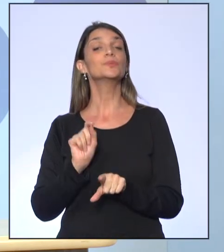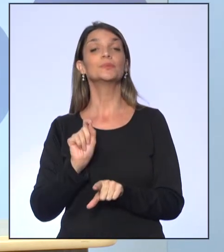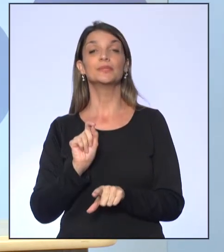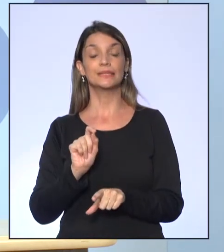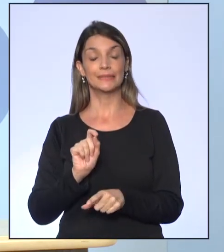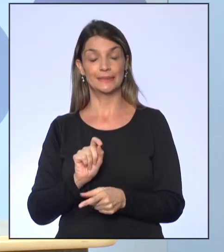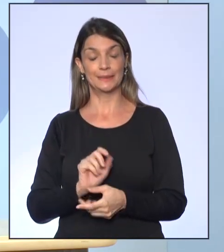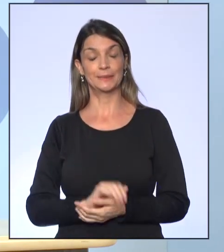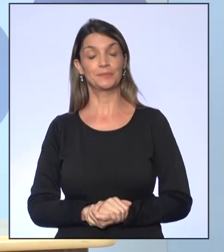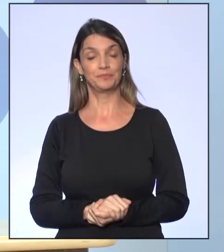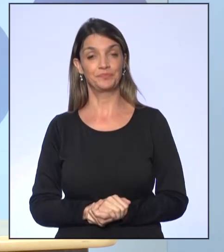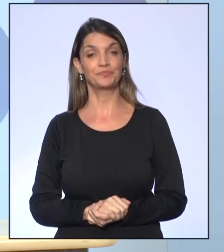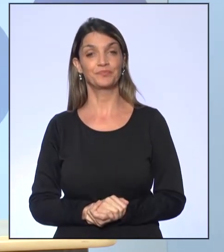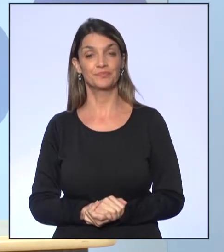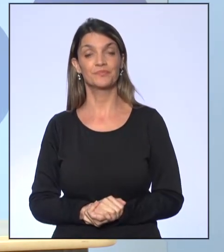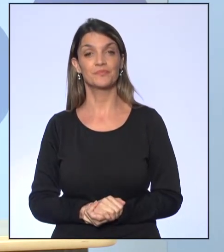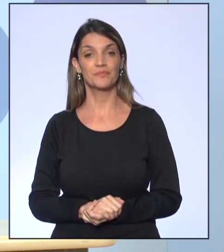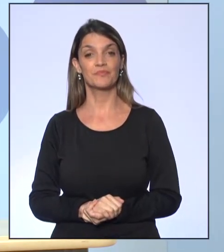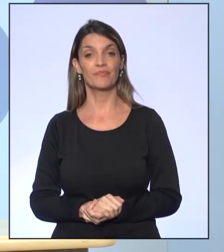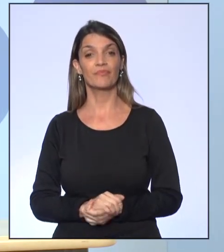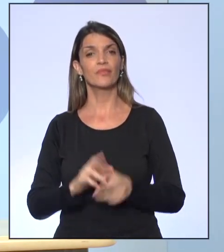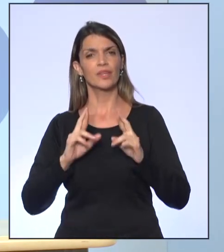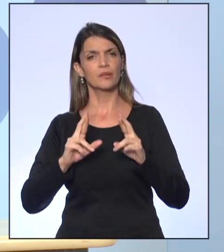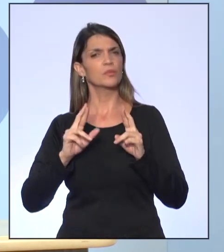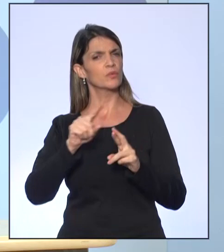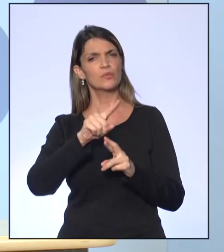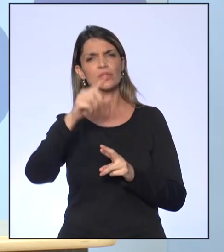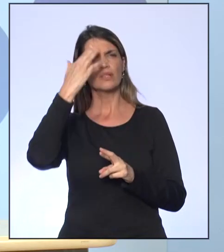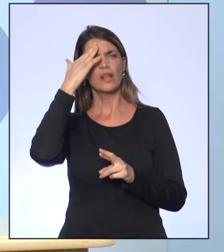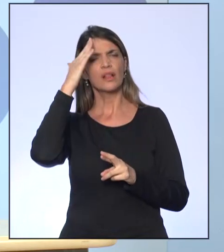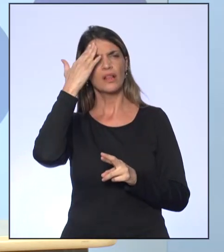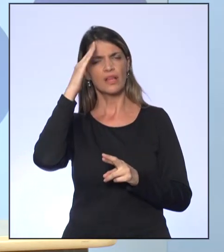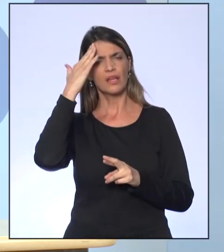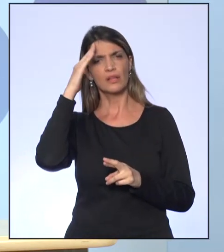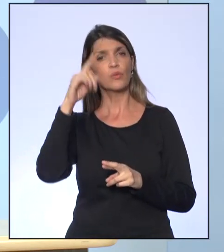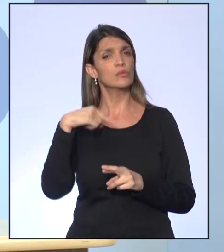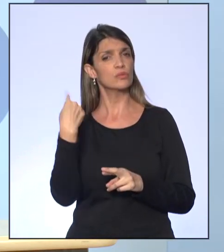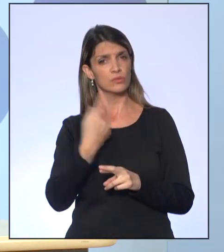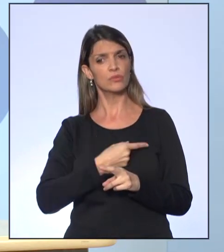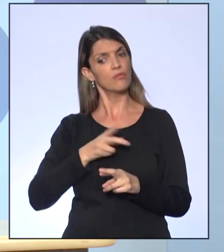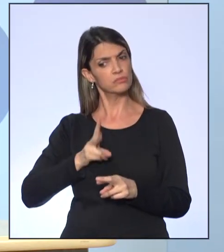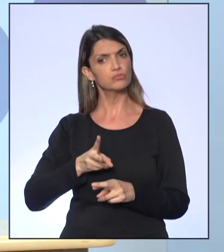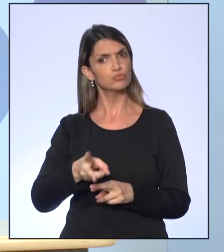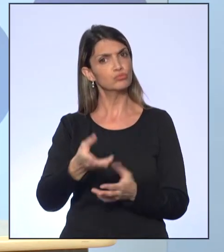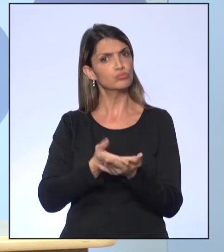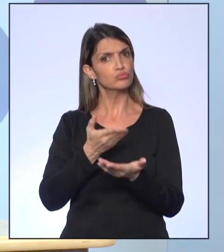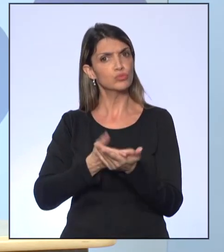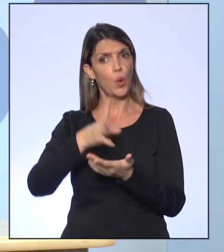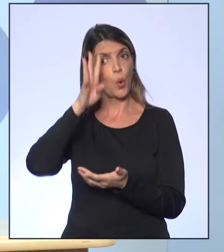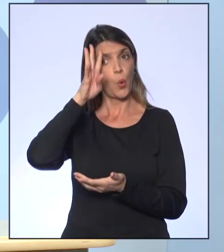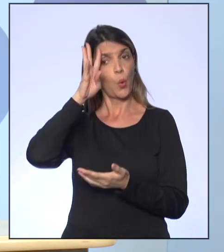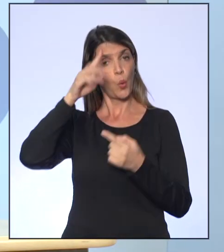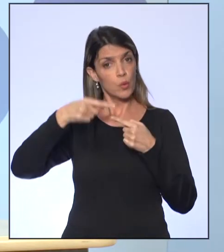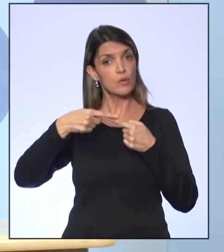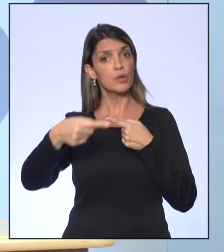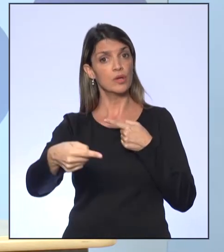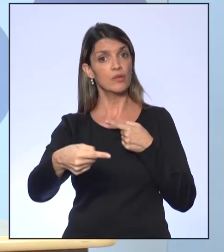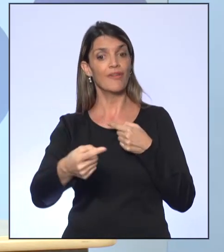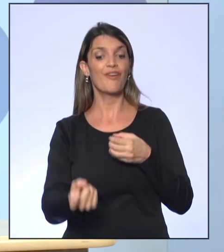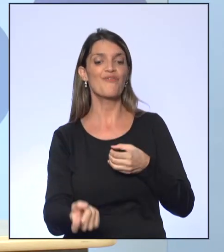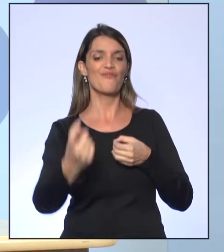Jonas, que vocês estejam aí cientes, que nós vamos dar continuidade. Quarta-feira nós voltamos para